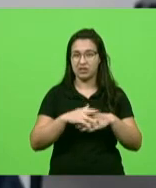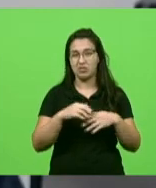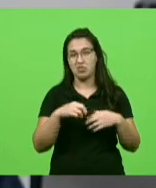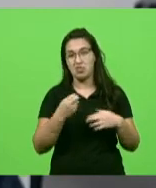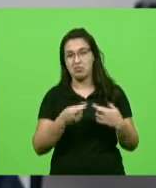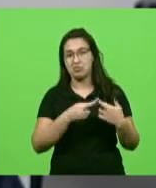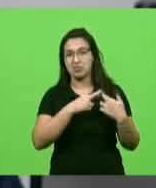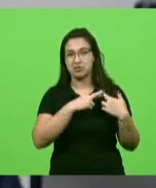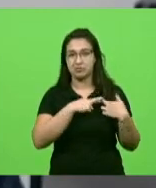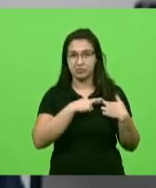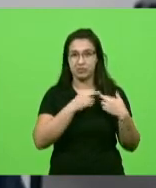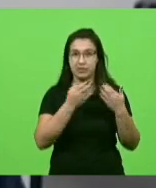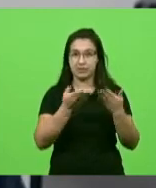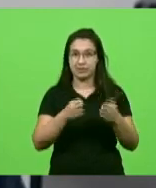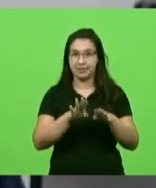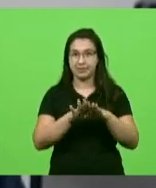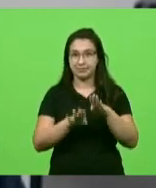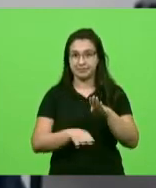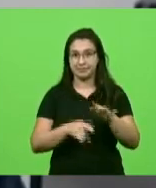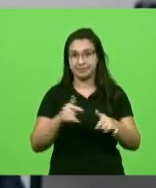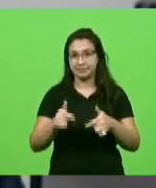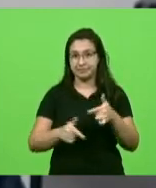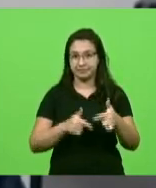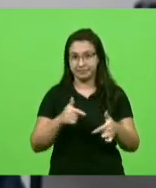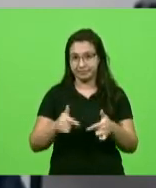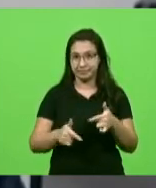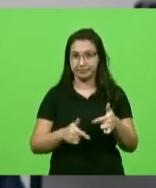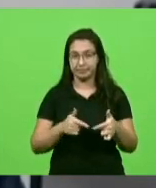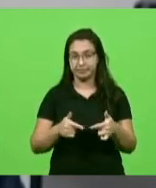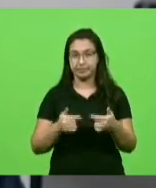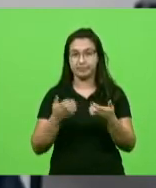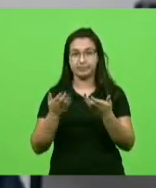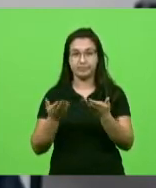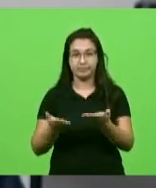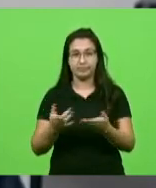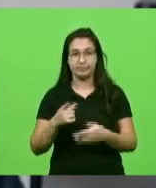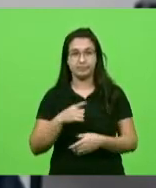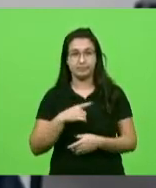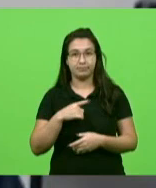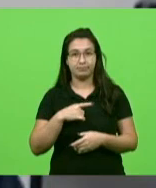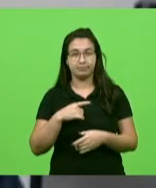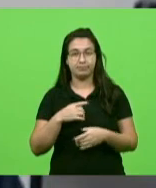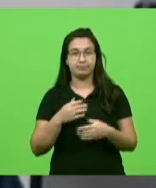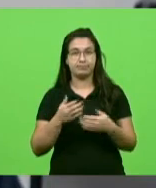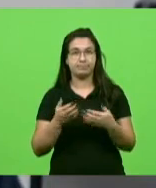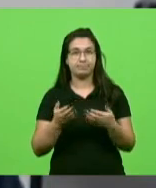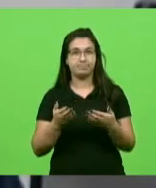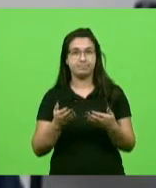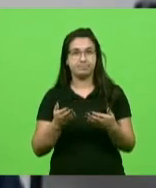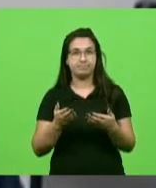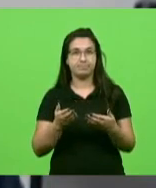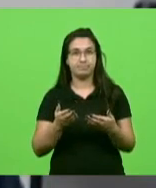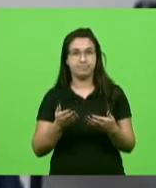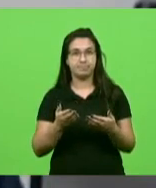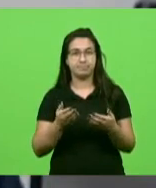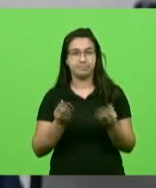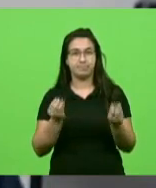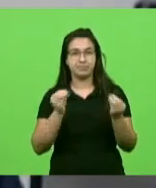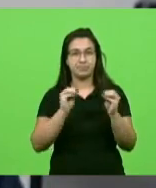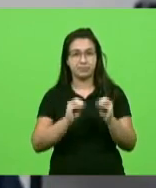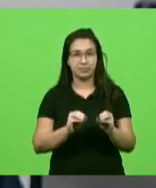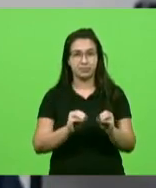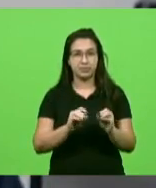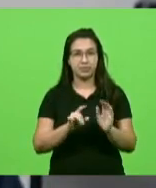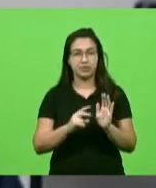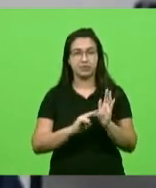responsabilização dos seus subordinados tendo ele se valido das medidas que vieram possível naquele contexto temporal parceiro determinar a